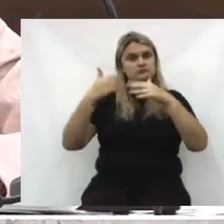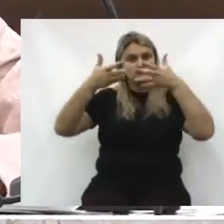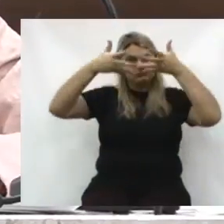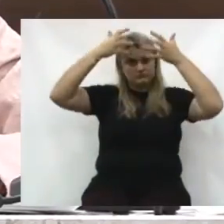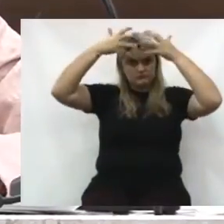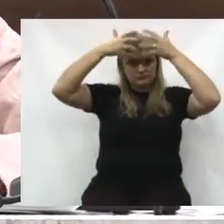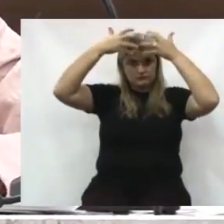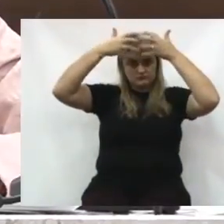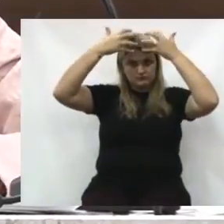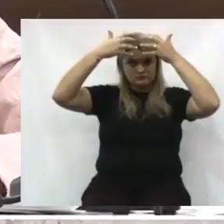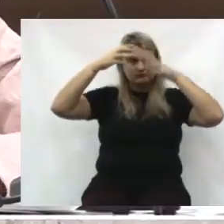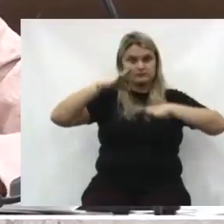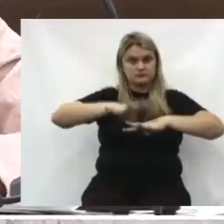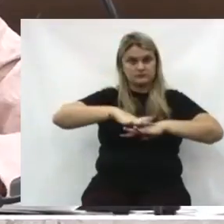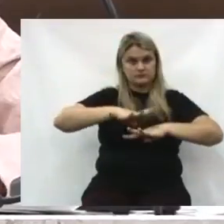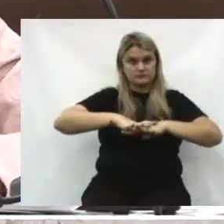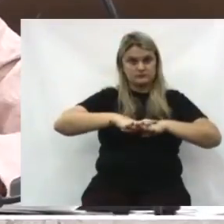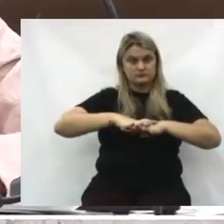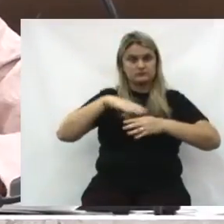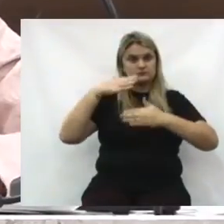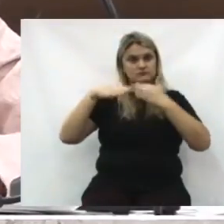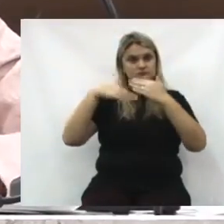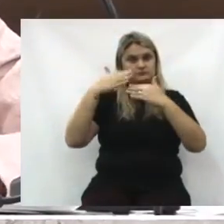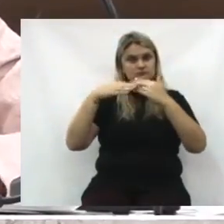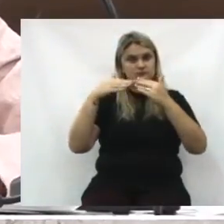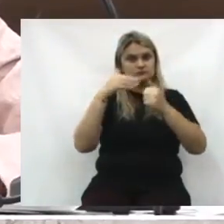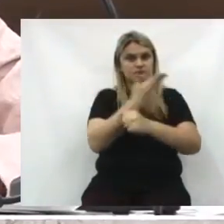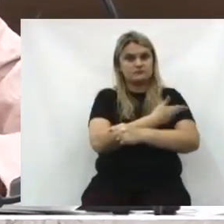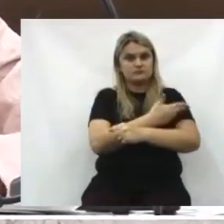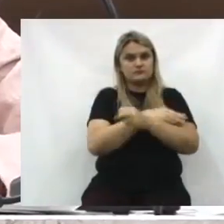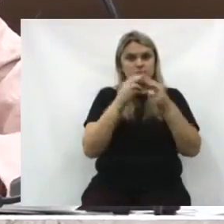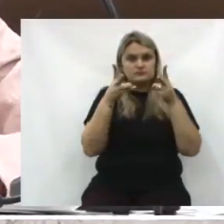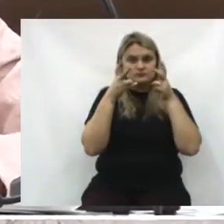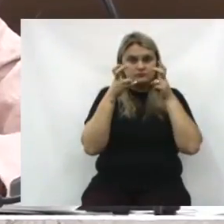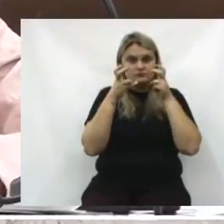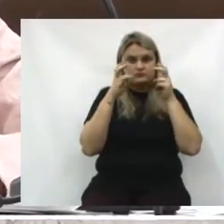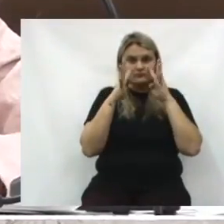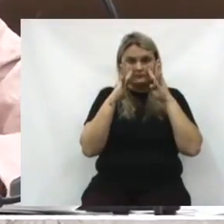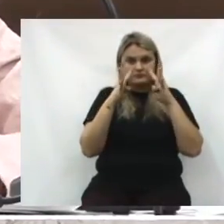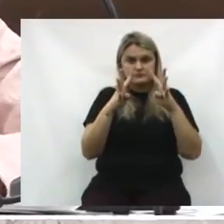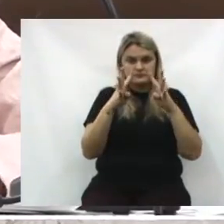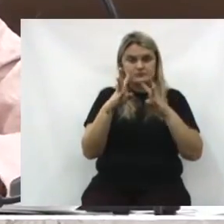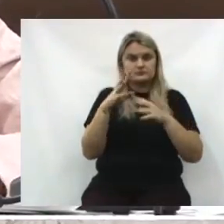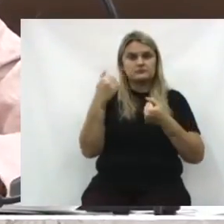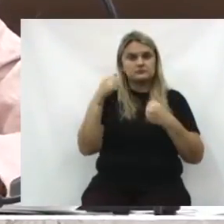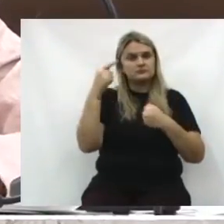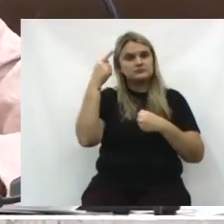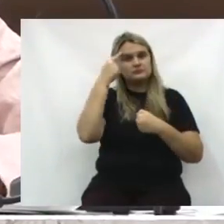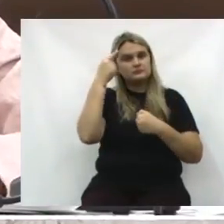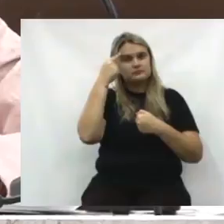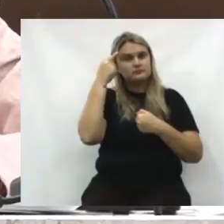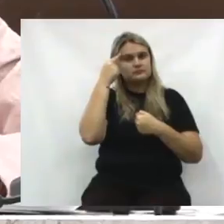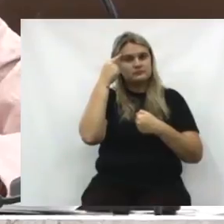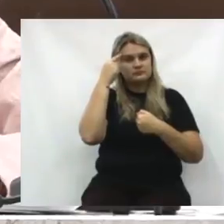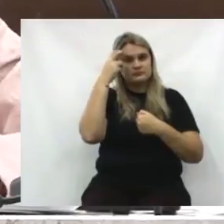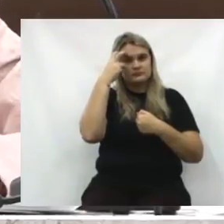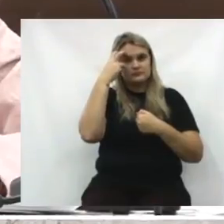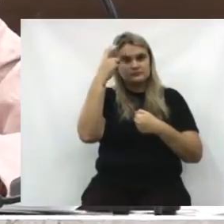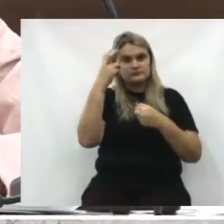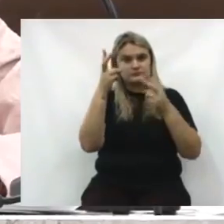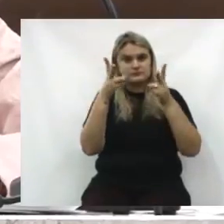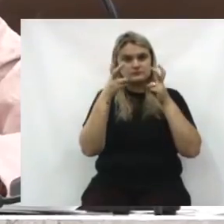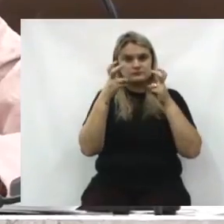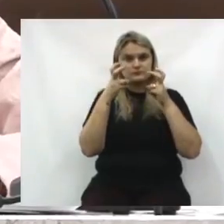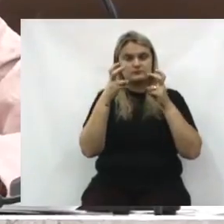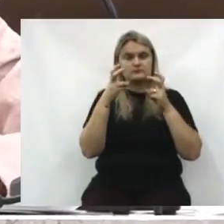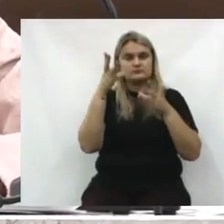objetivos: desenvolver o raciocínio lógico, desenvolver habilidades de observação,